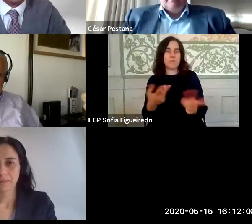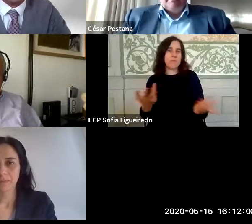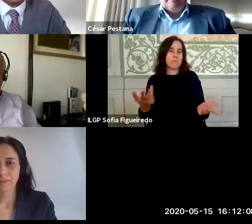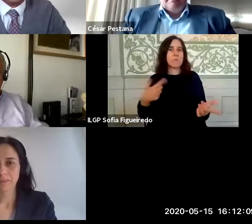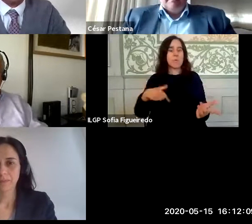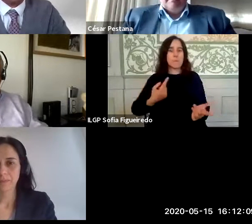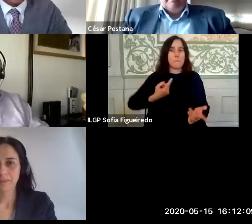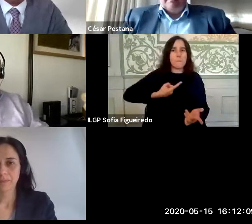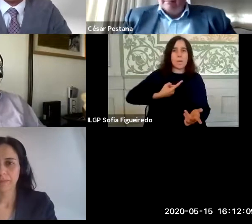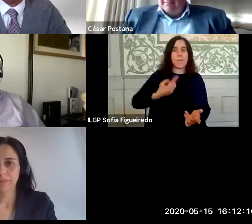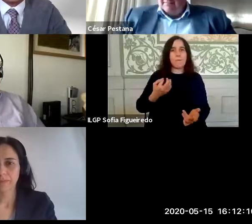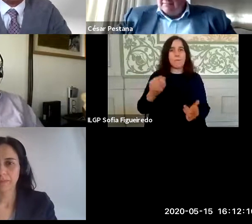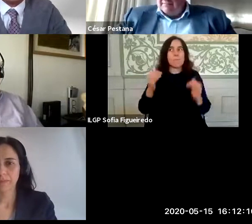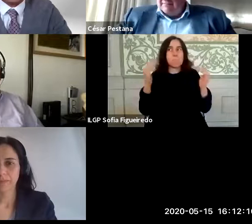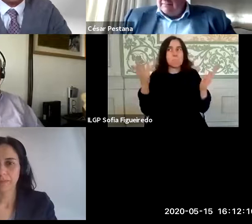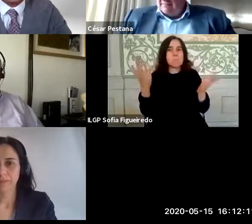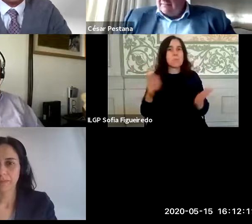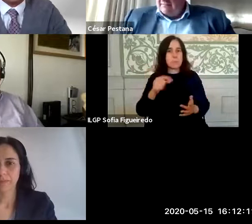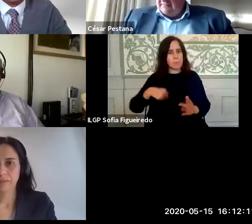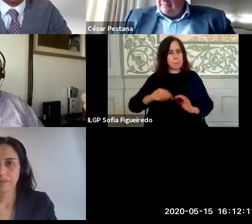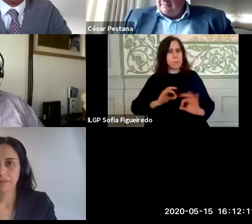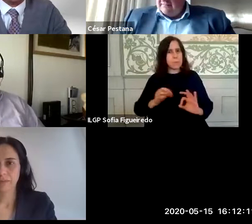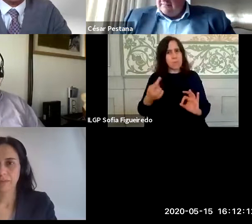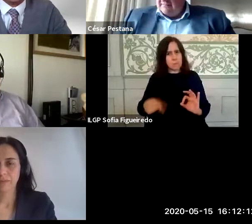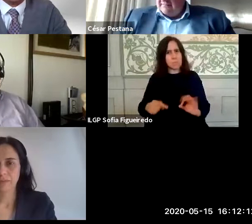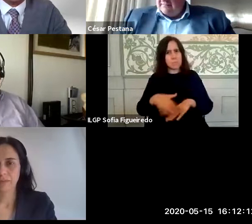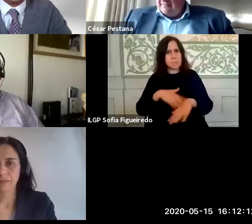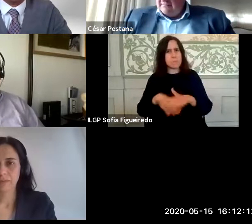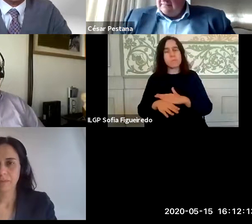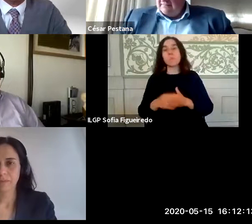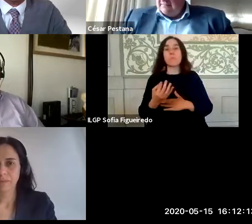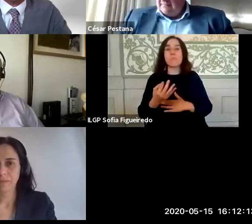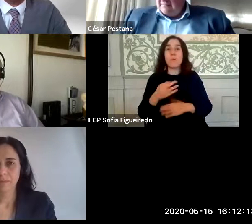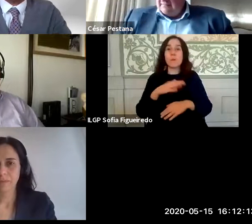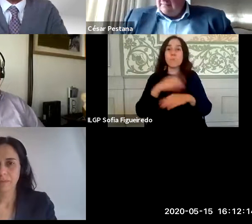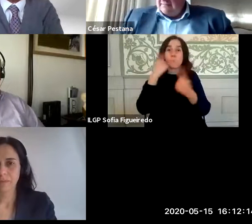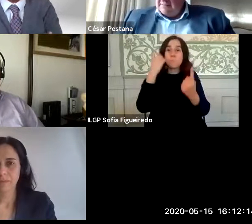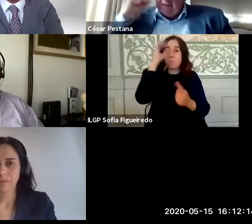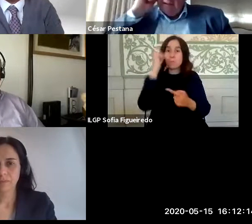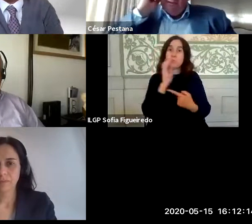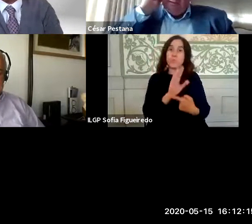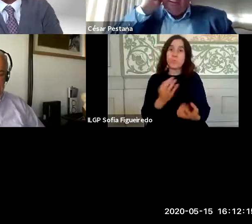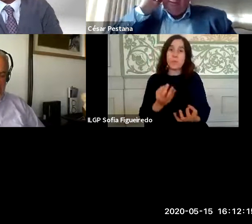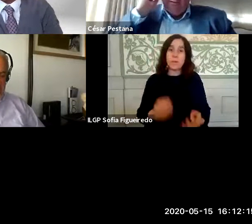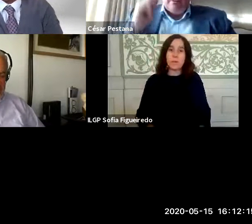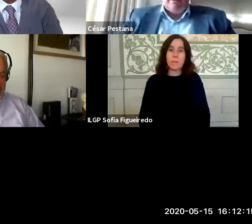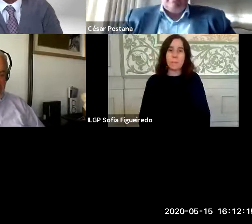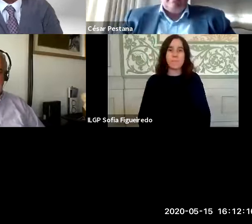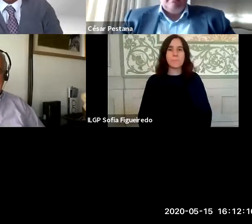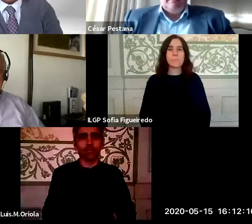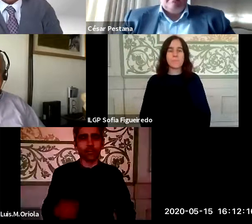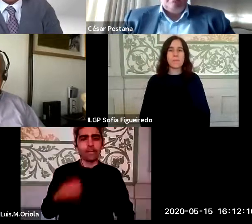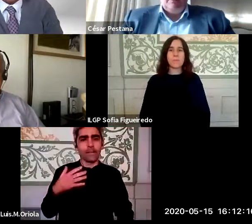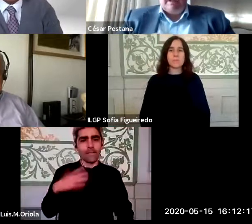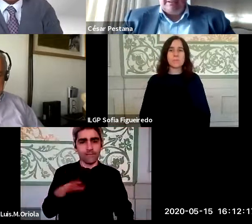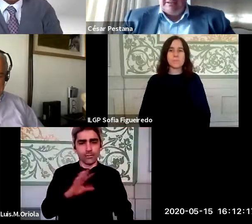empurrados por fora, mas estávamos também preparados para o fazer e isso foi uma capacidade que a Administração Pública demonstrou. Eu talvez só aqui,